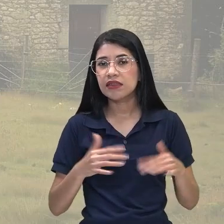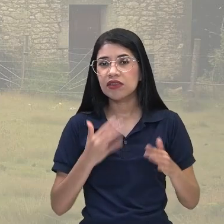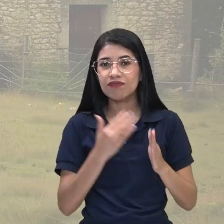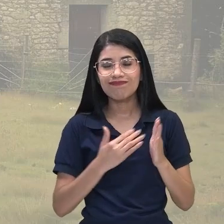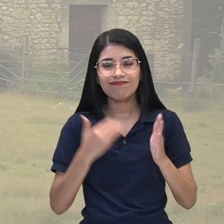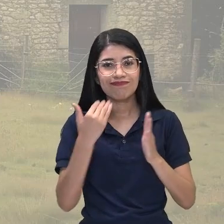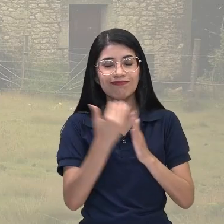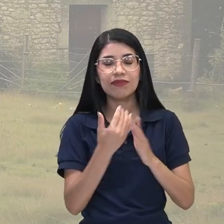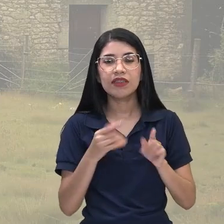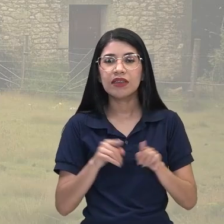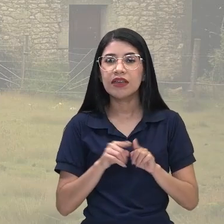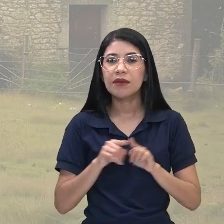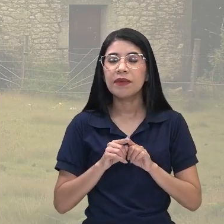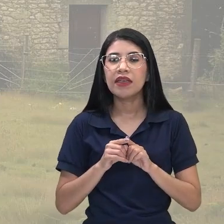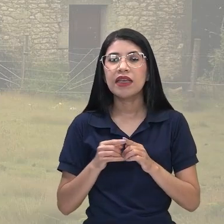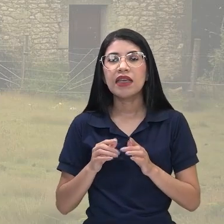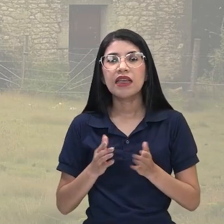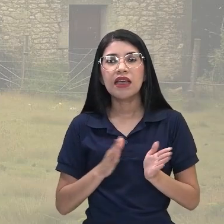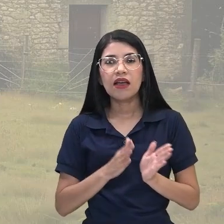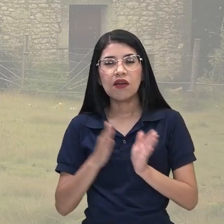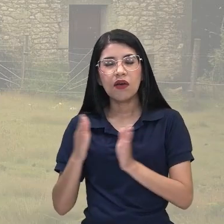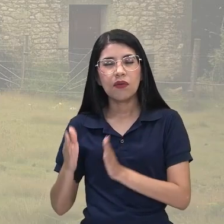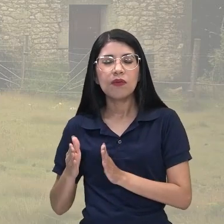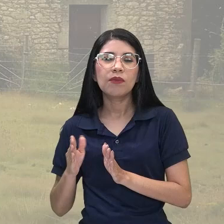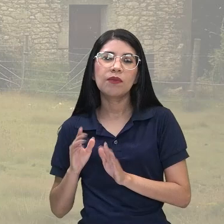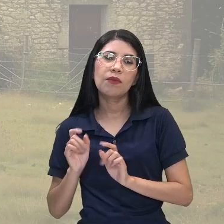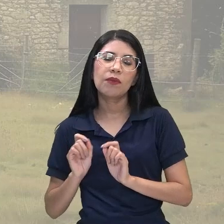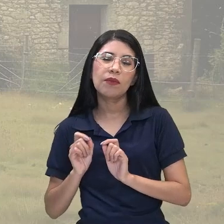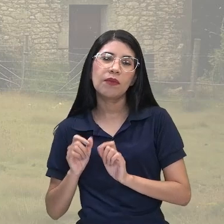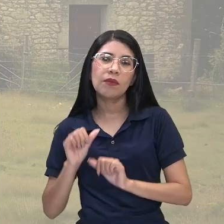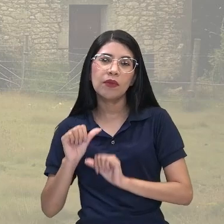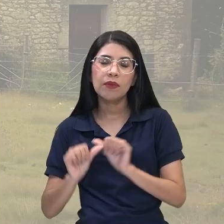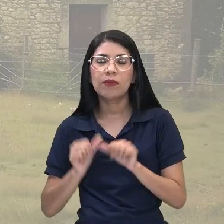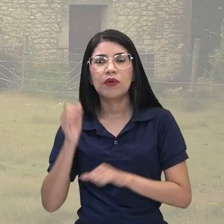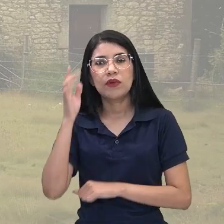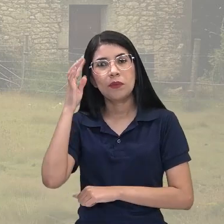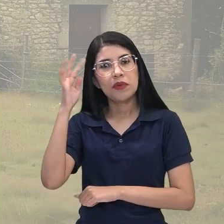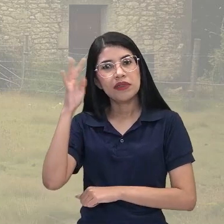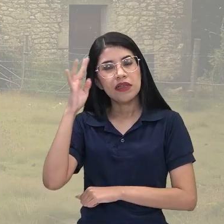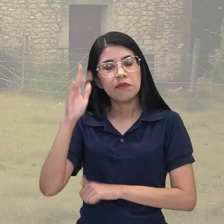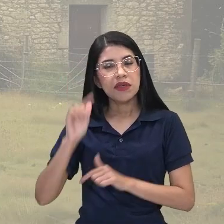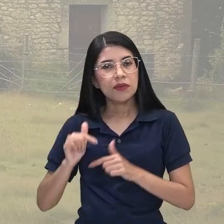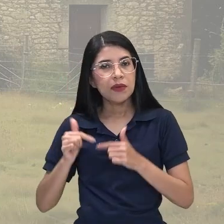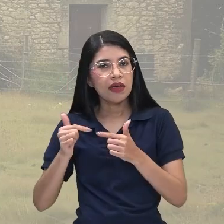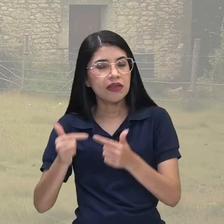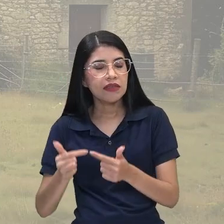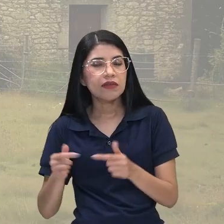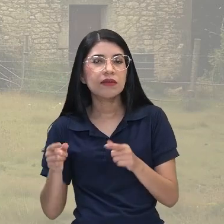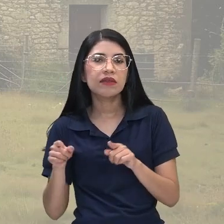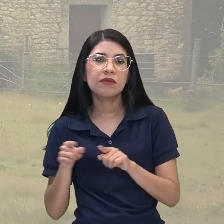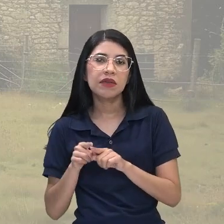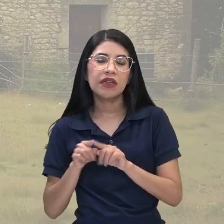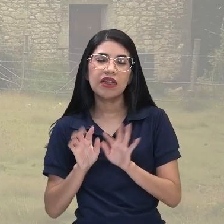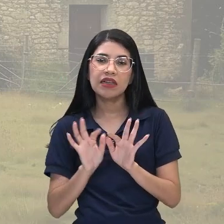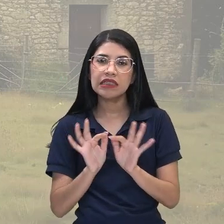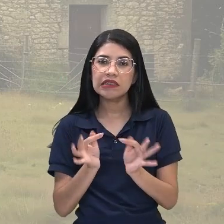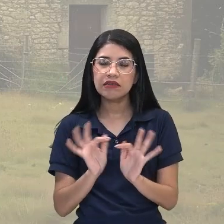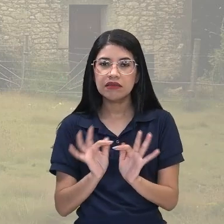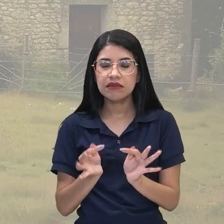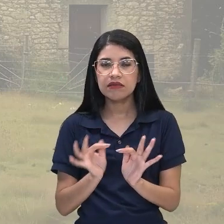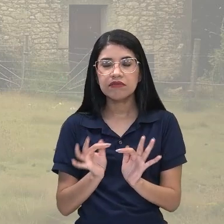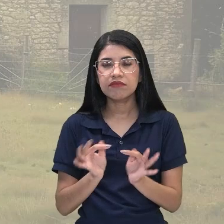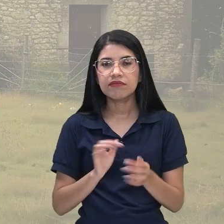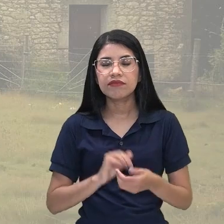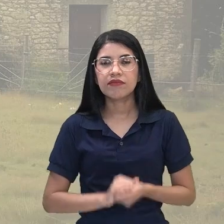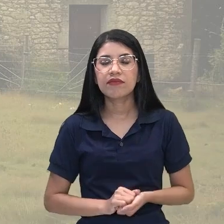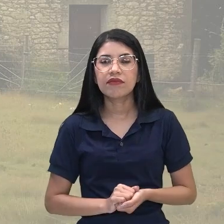e trazer, uma forma de pensar, de agir mais simples. E